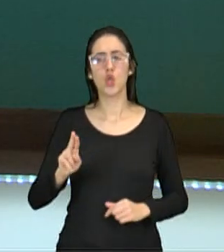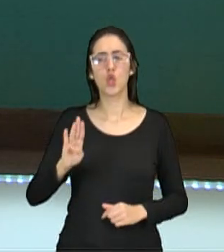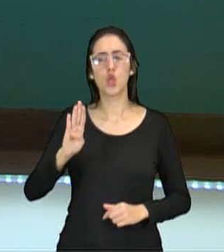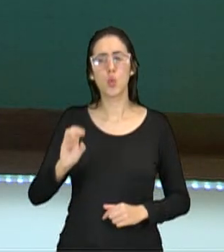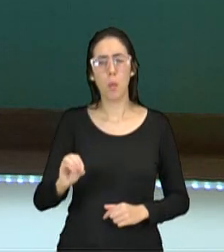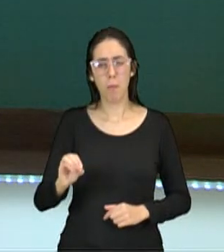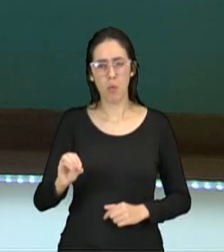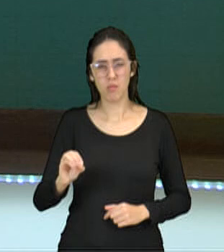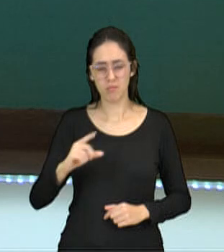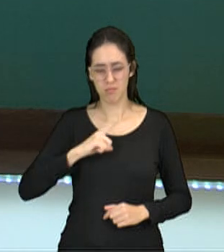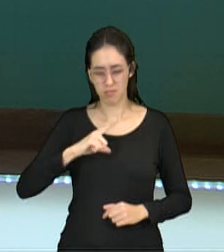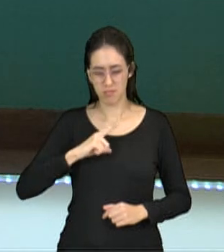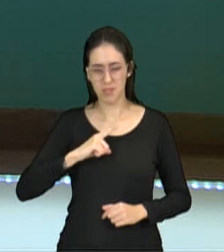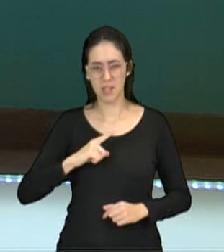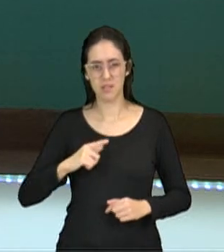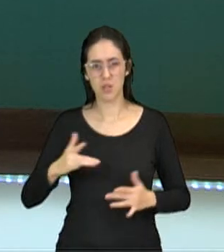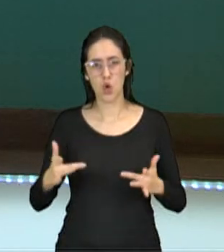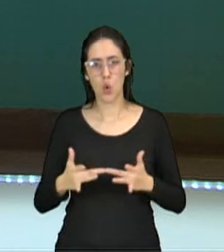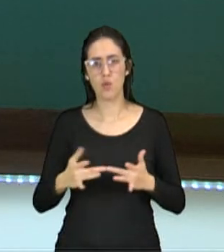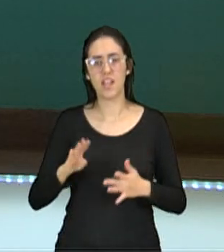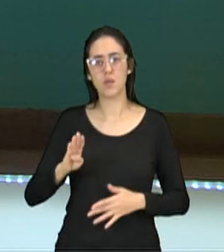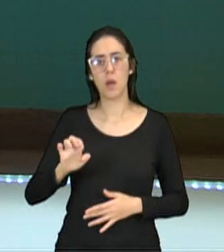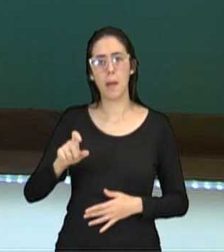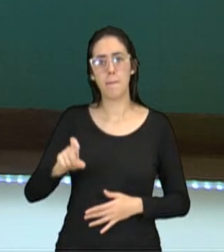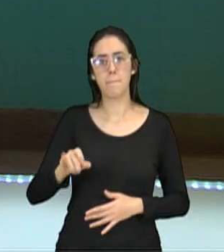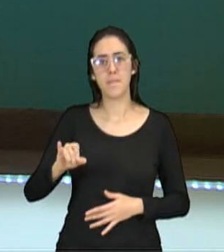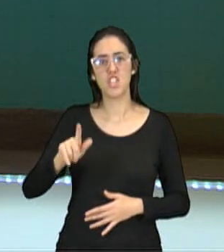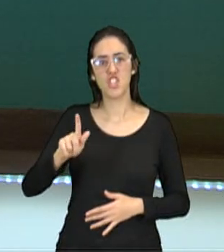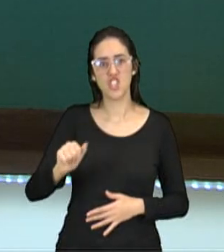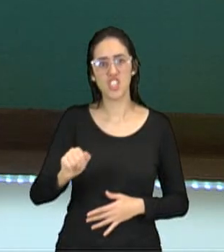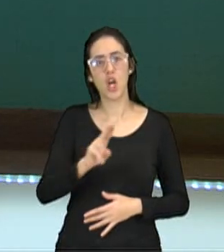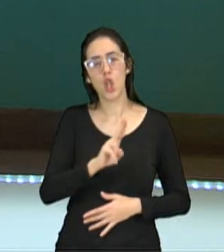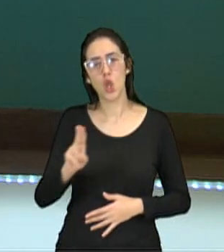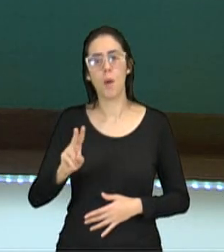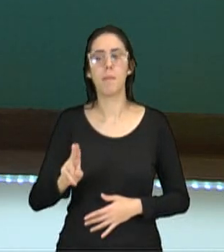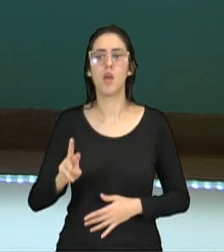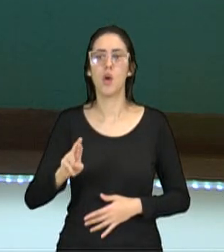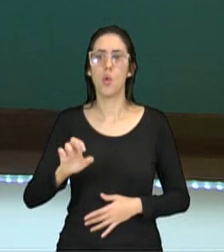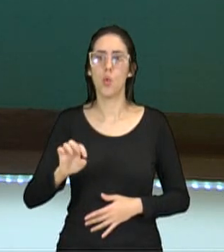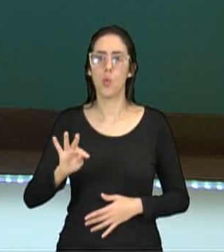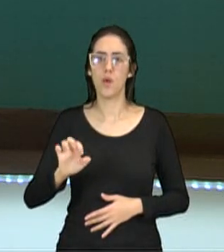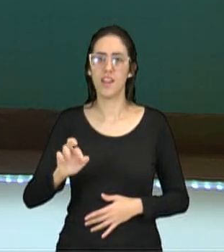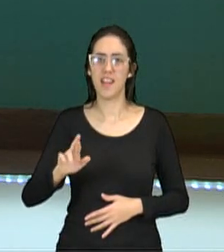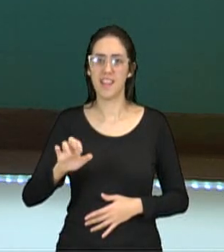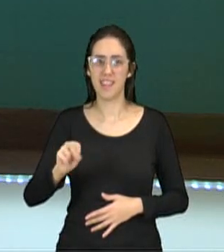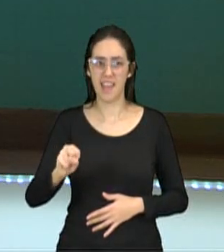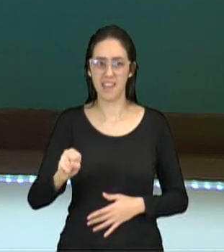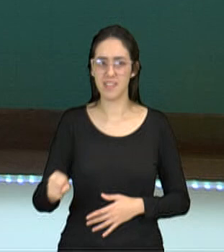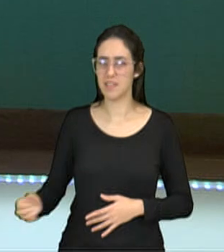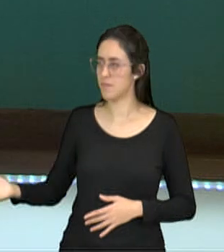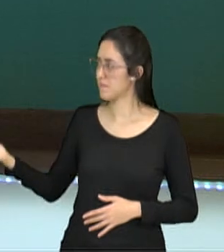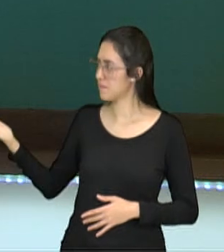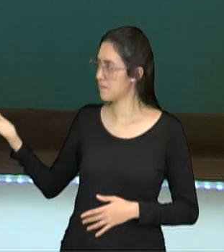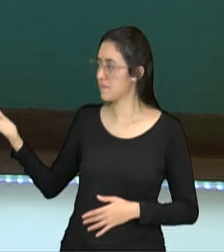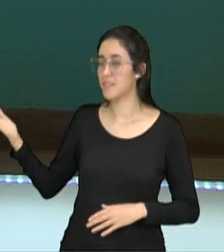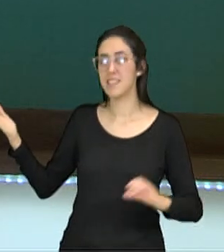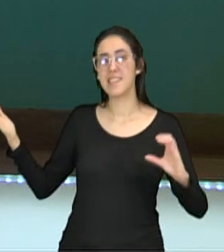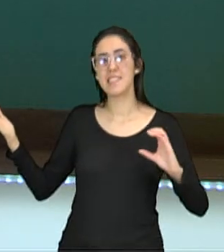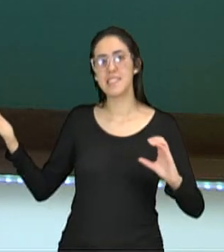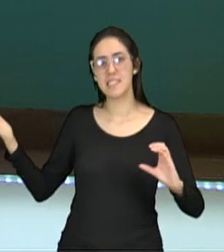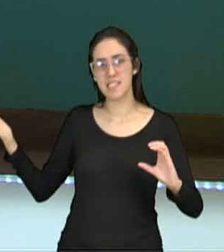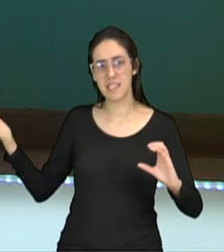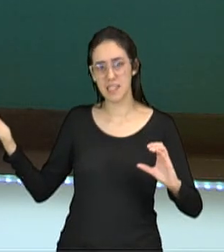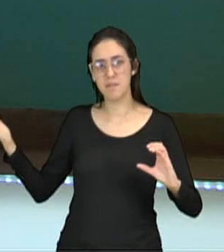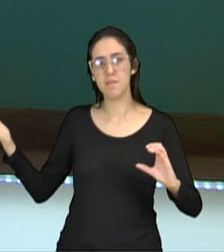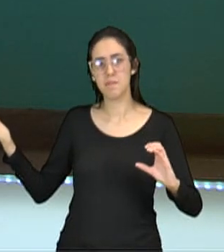nossa bexiga, são chamados de ureteres. A bexiga, representada aqui pela letra C.